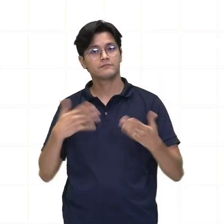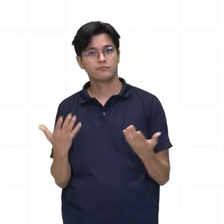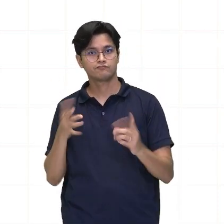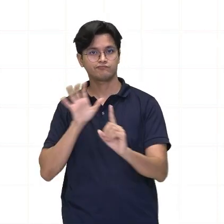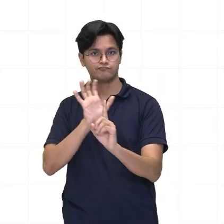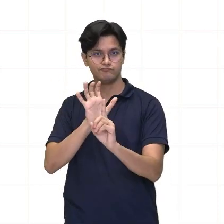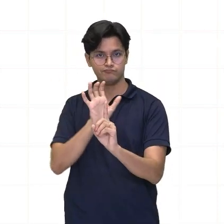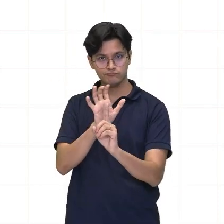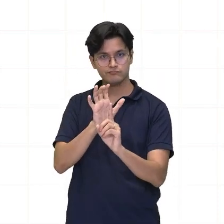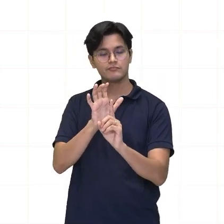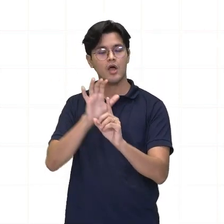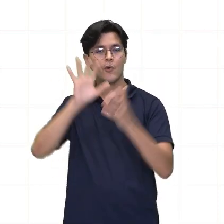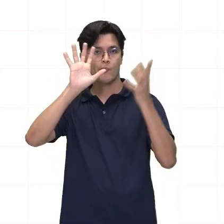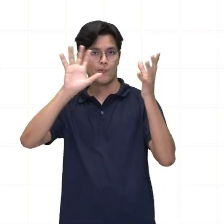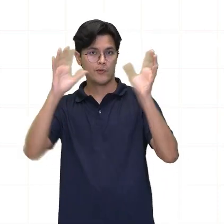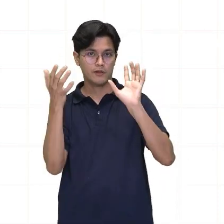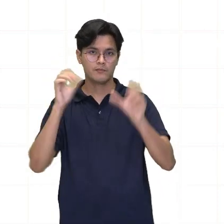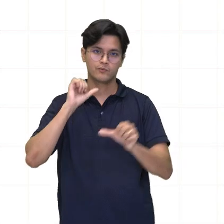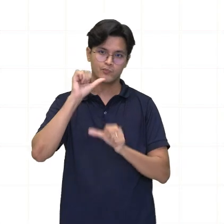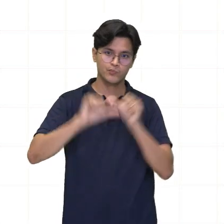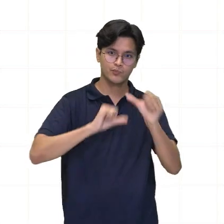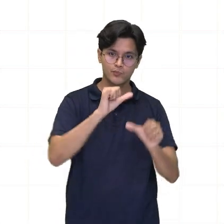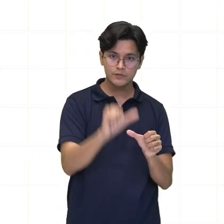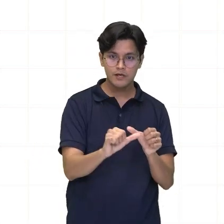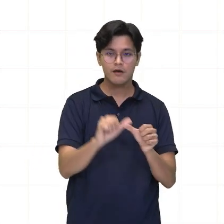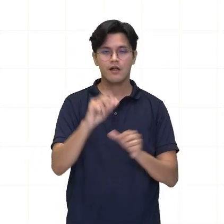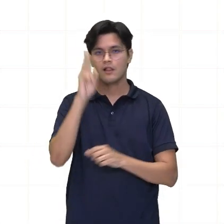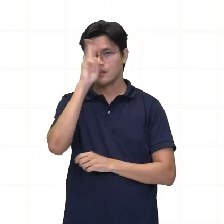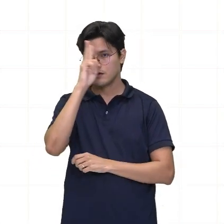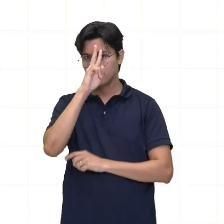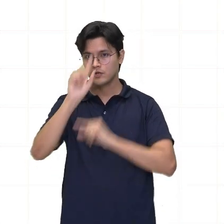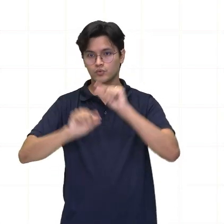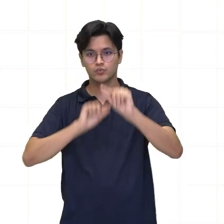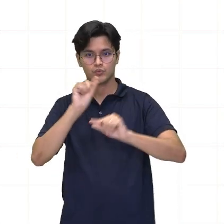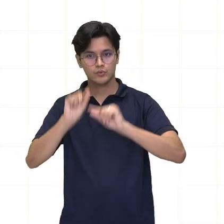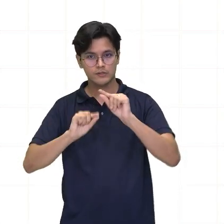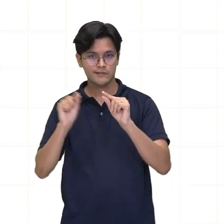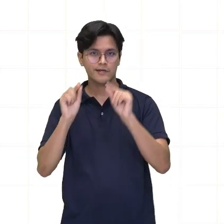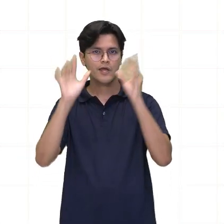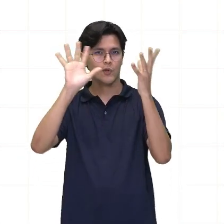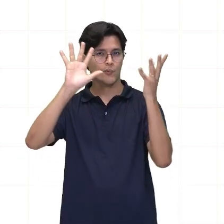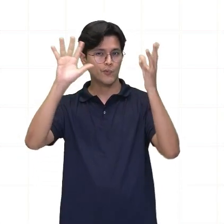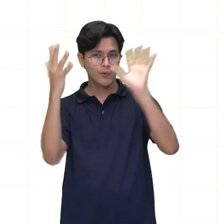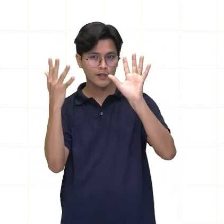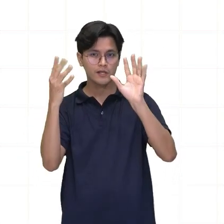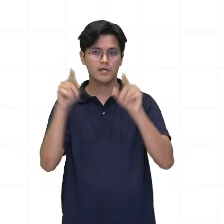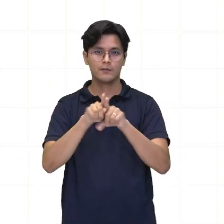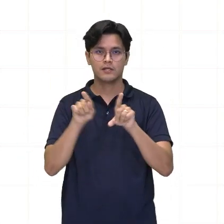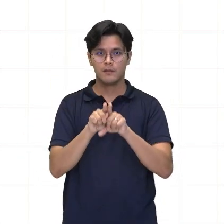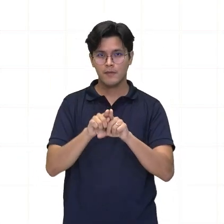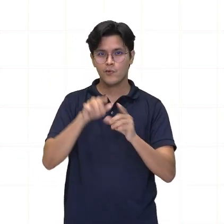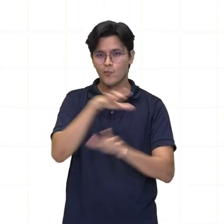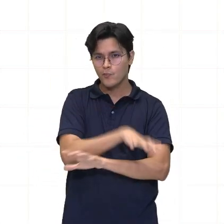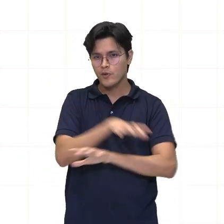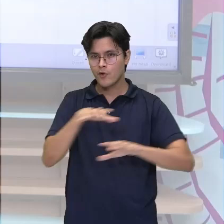climáticas, lembrando que todos os climas, né, todos esses biomas, essa